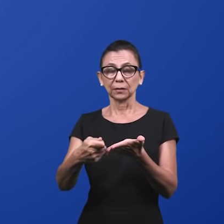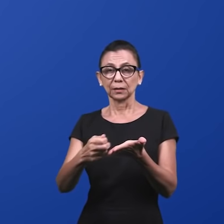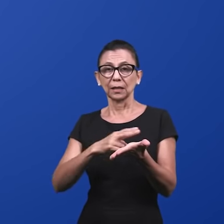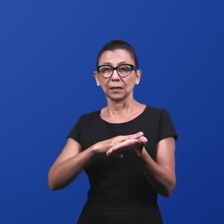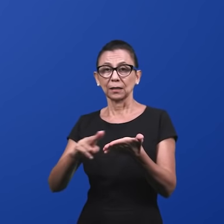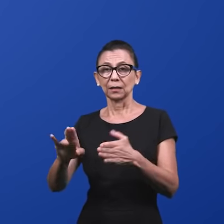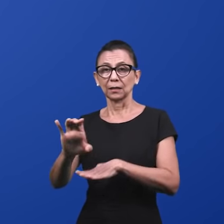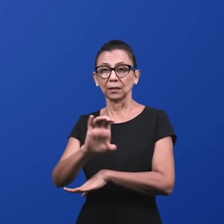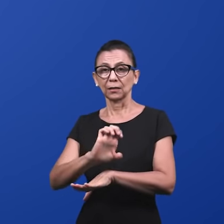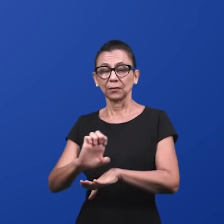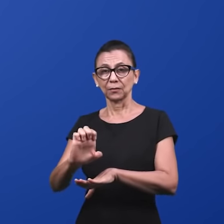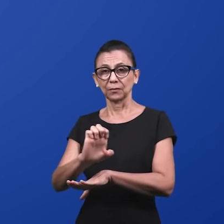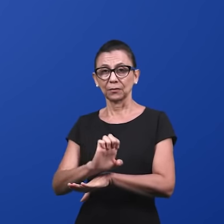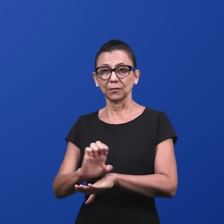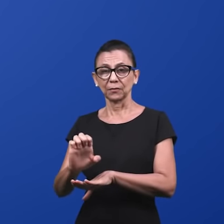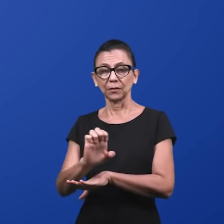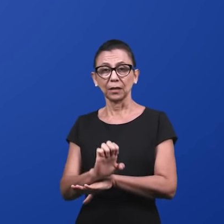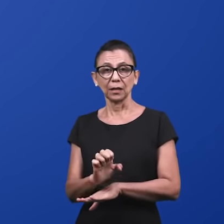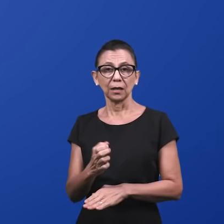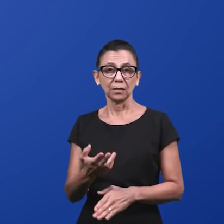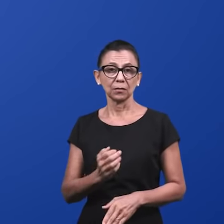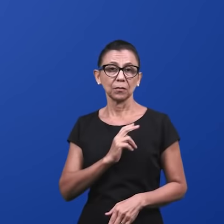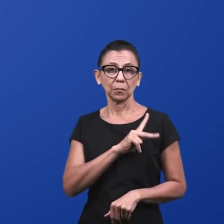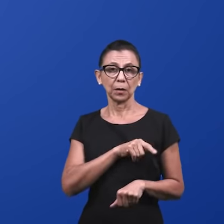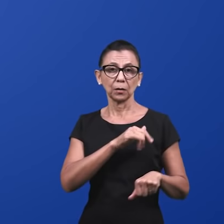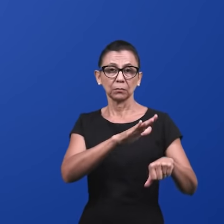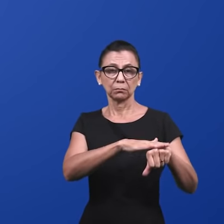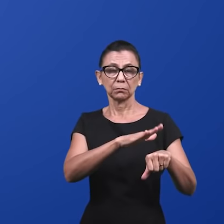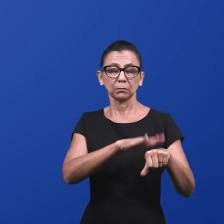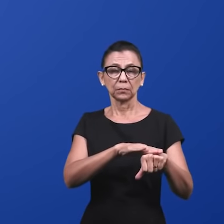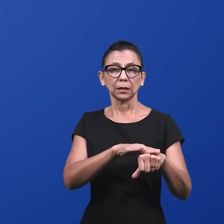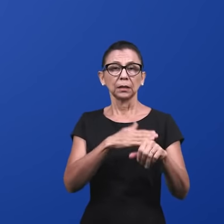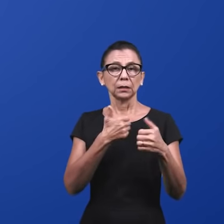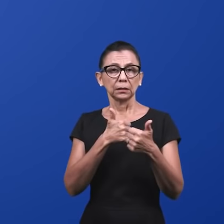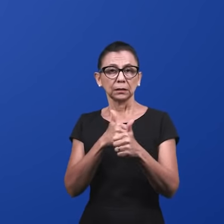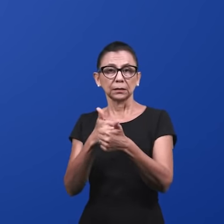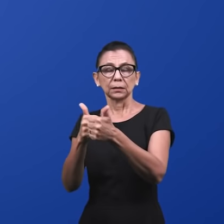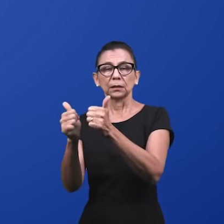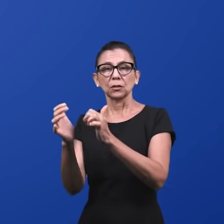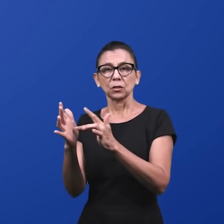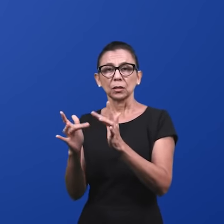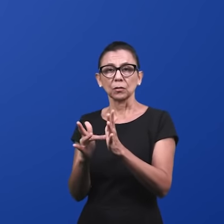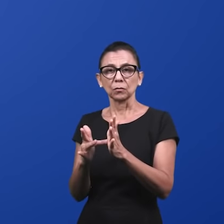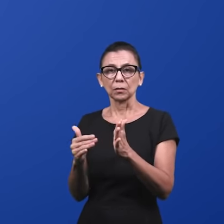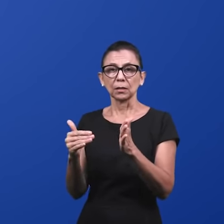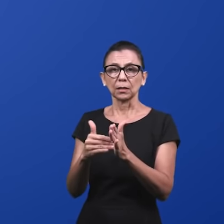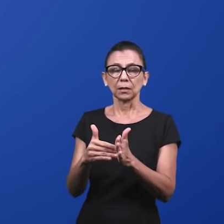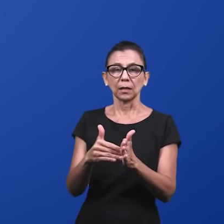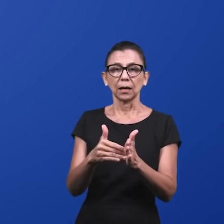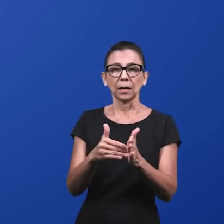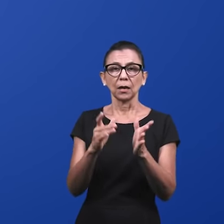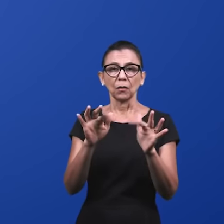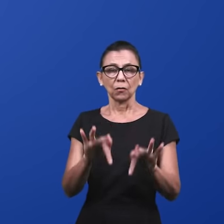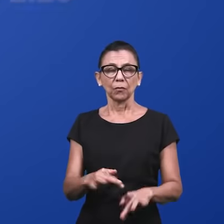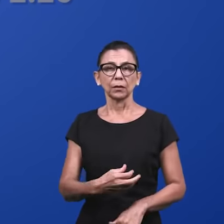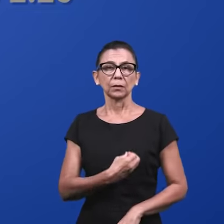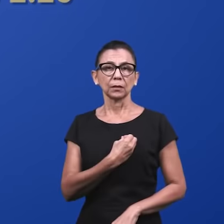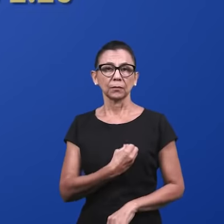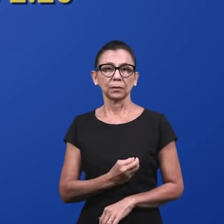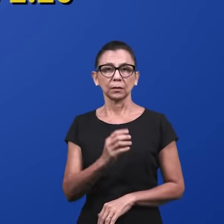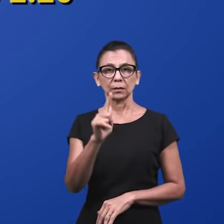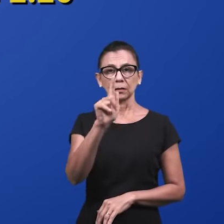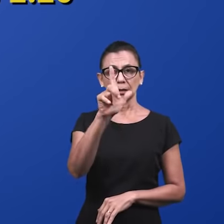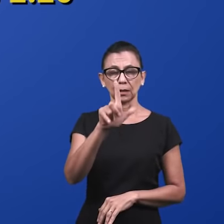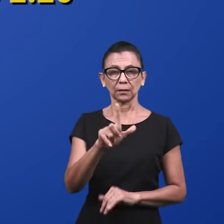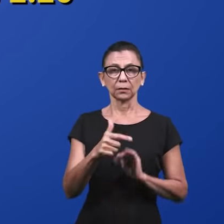E ele mesmo seguiria esse mistério até o fim de seus dias, conforme está escrito na carta aos Gálatas, capítulo 2, verso